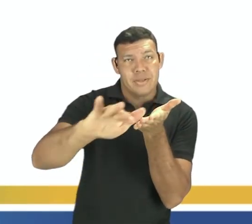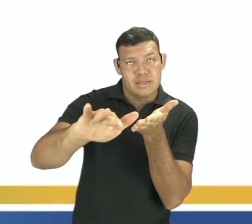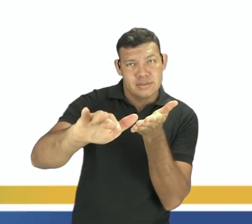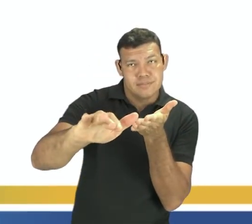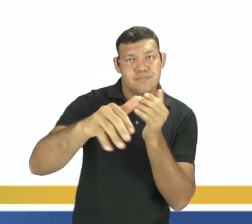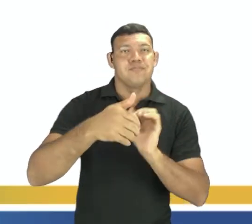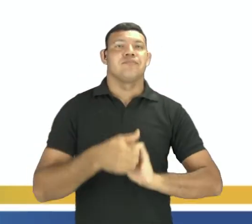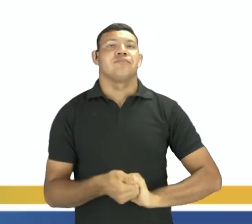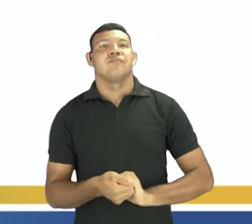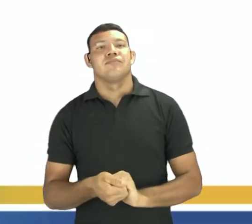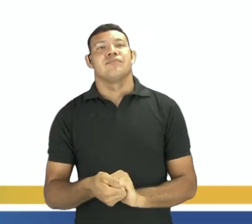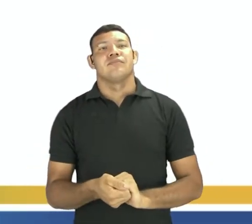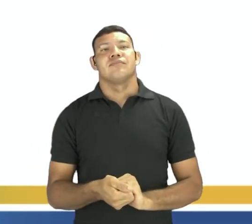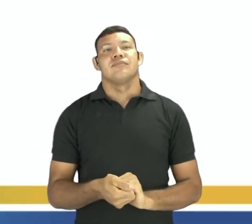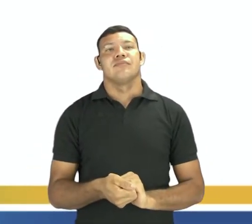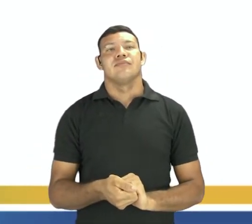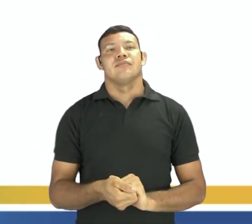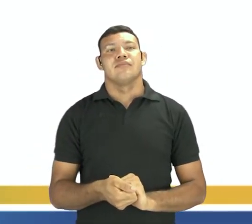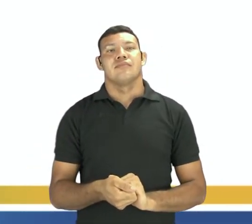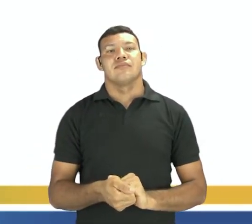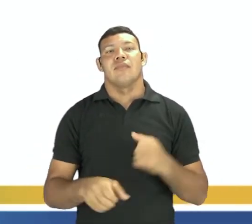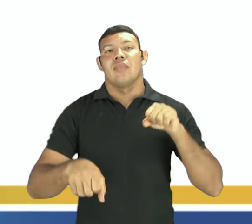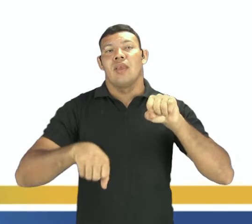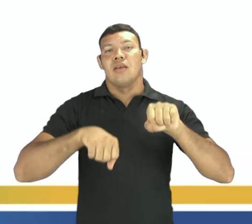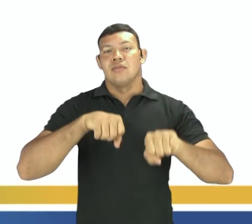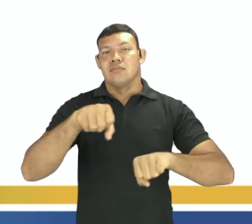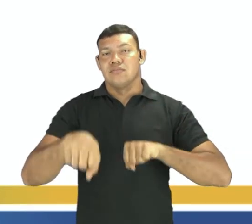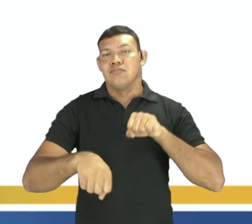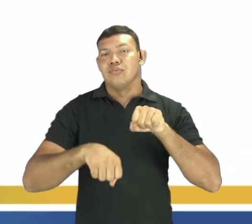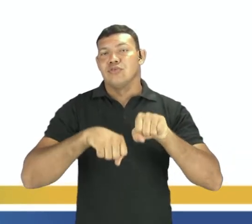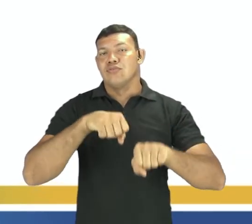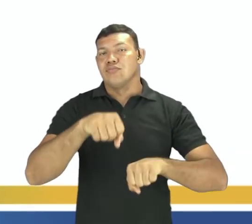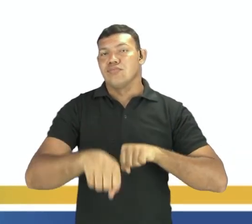is being ridden. A bicicleta está sendo